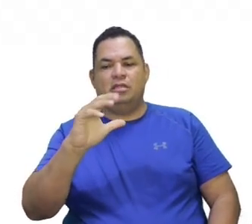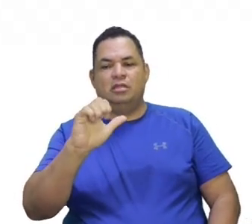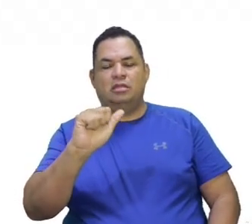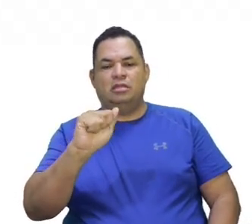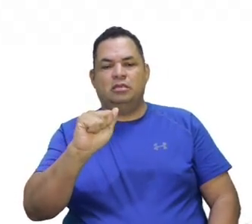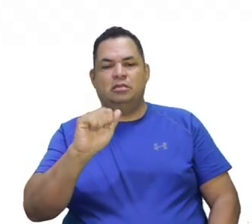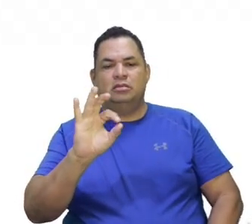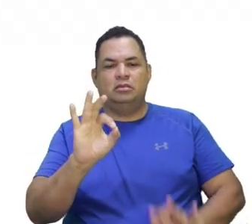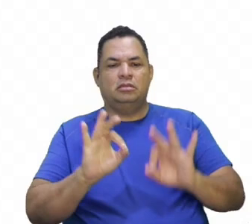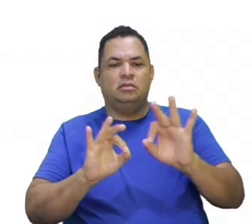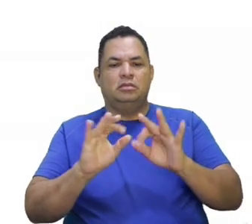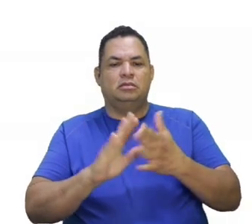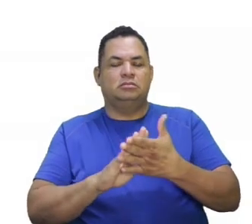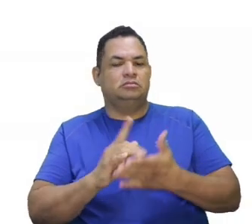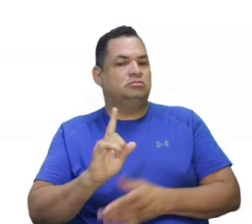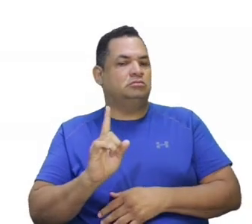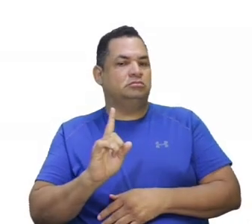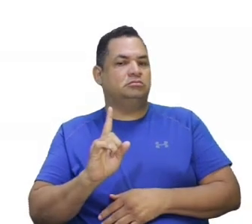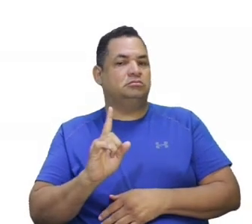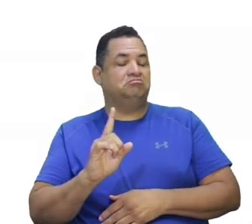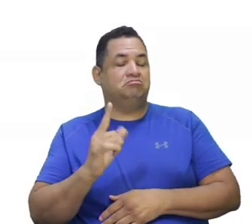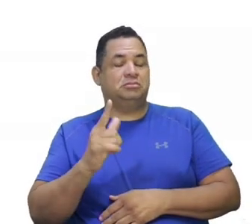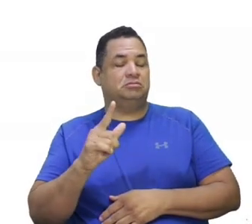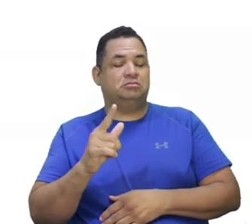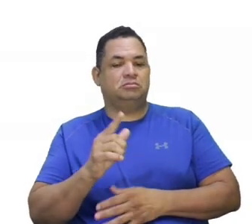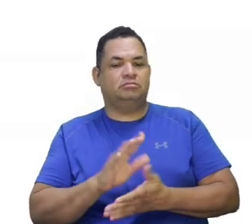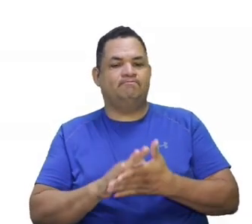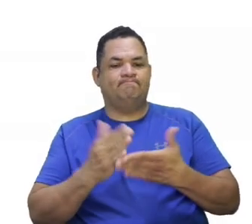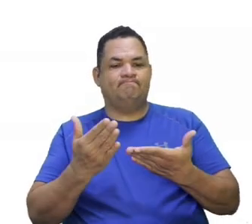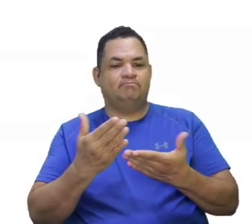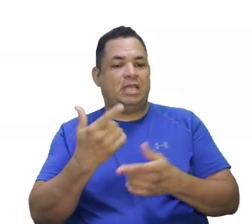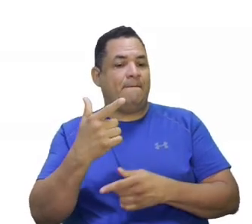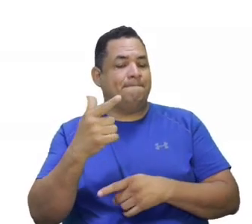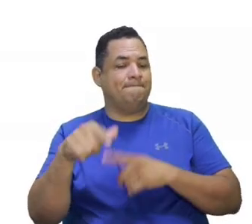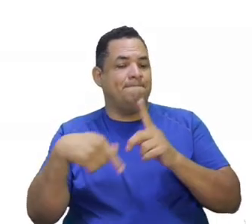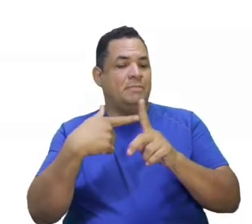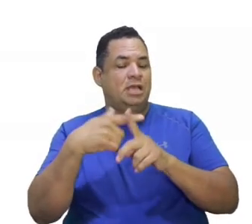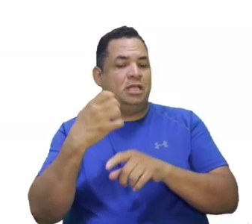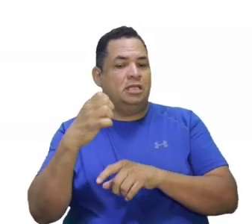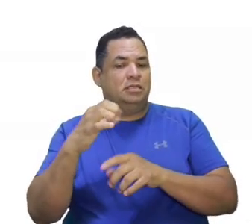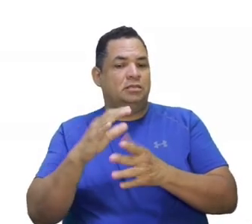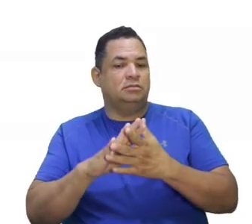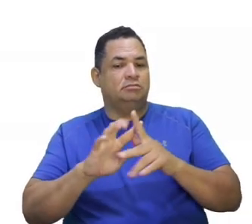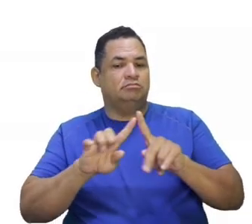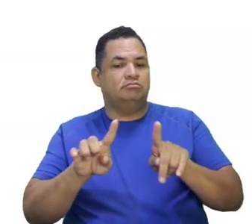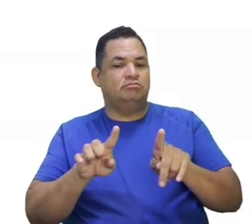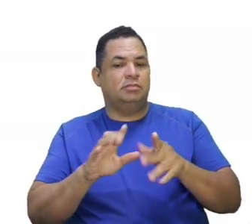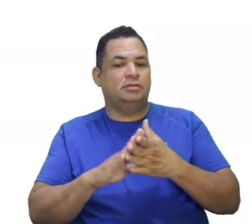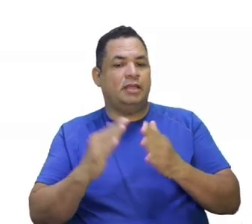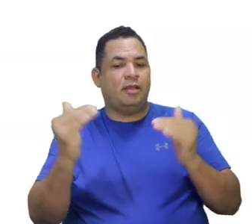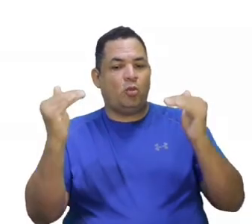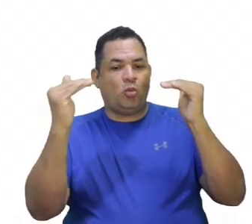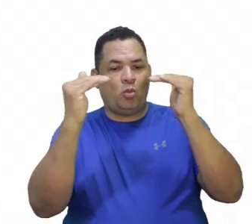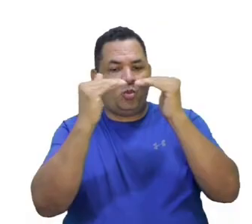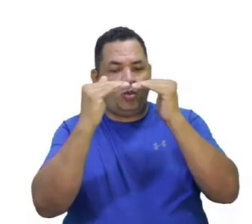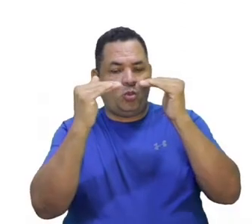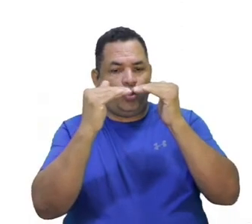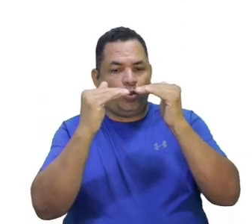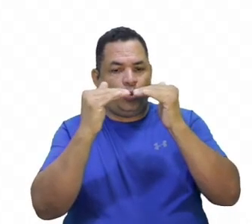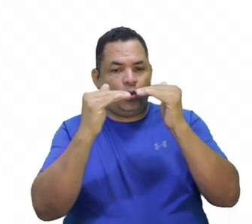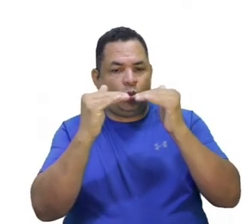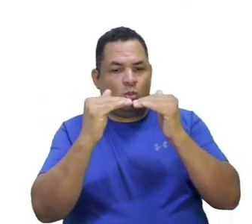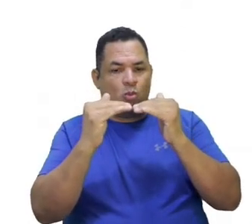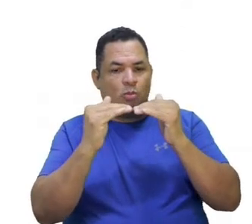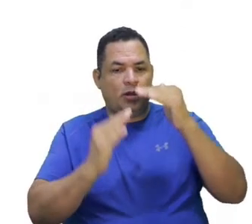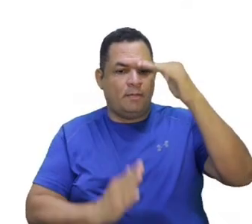o subnível mais energético dele. Então, nem sempre vai coincidir da camada